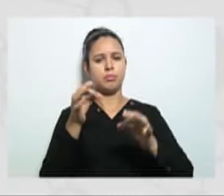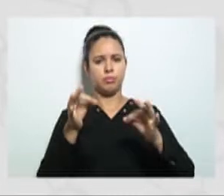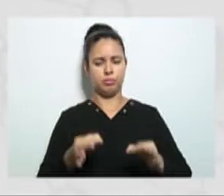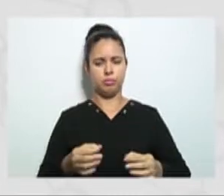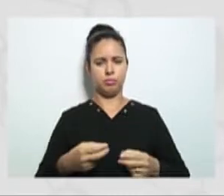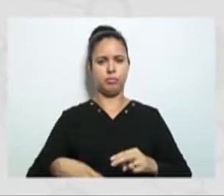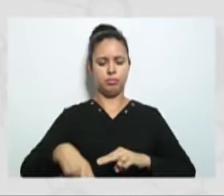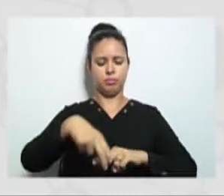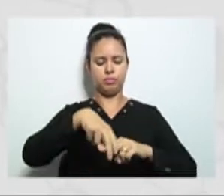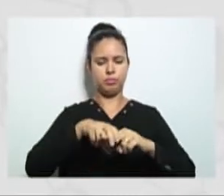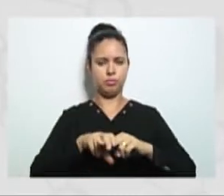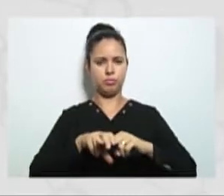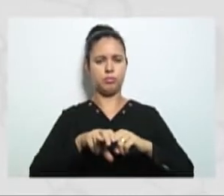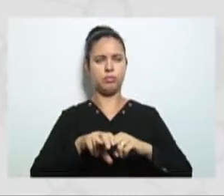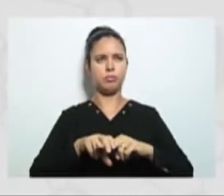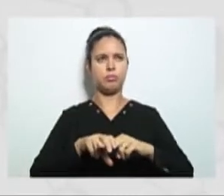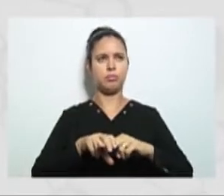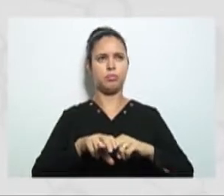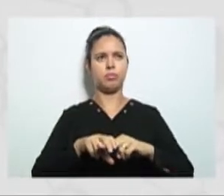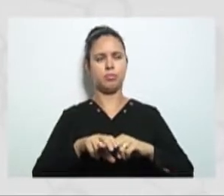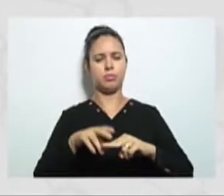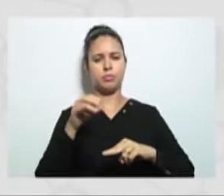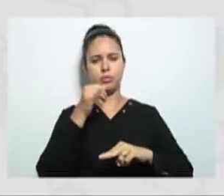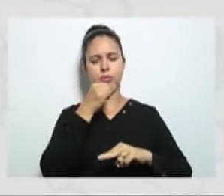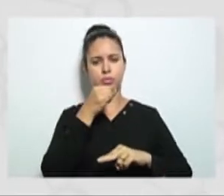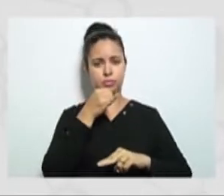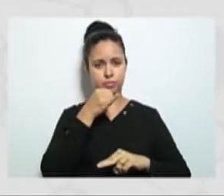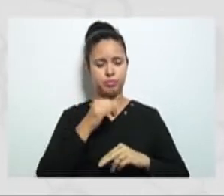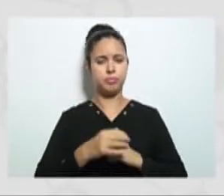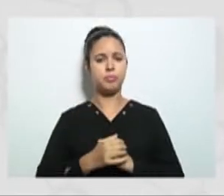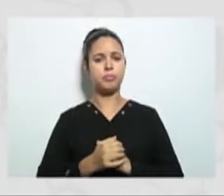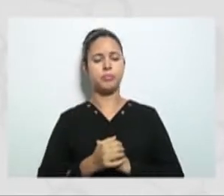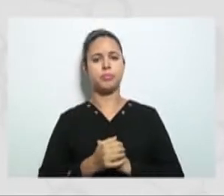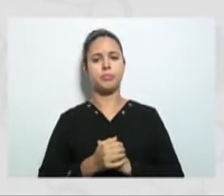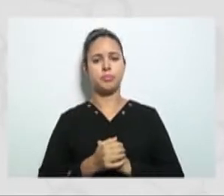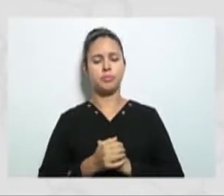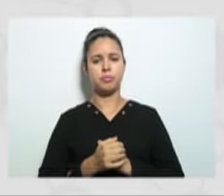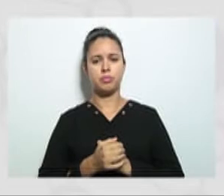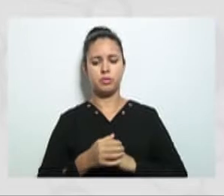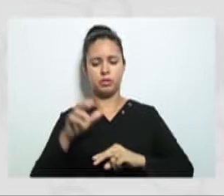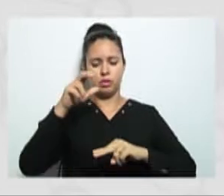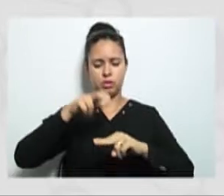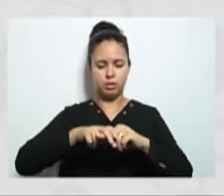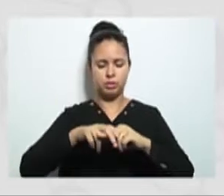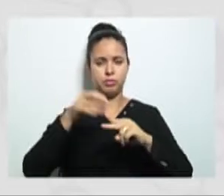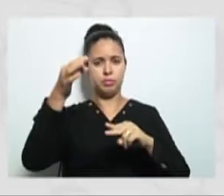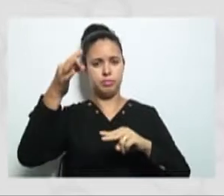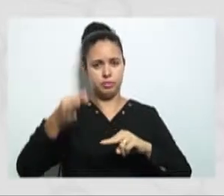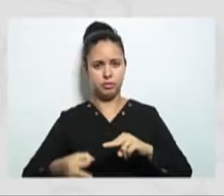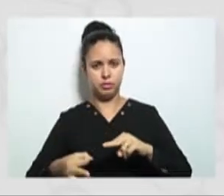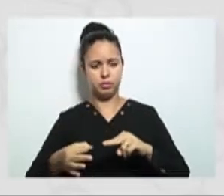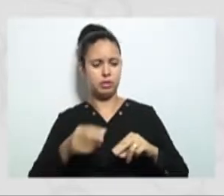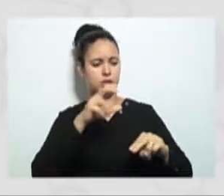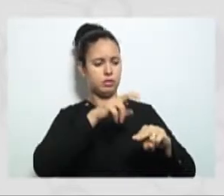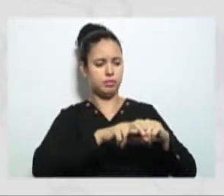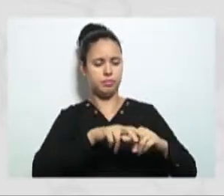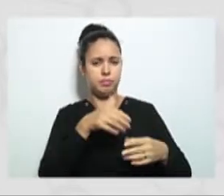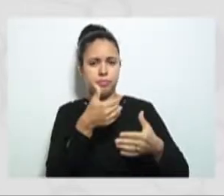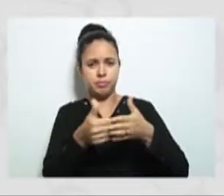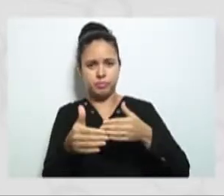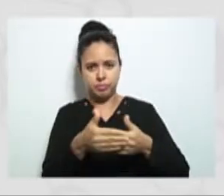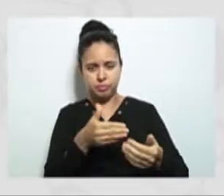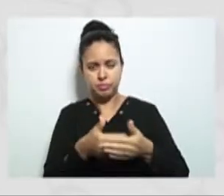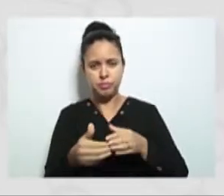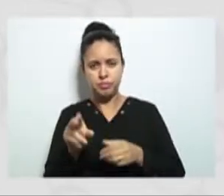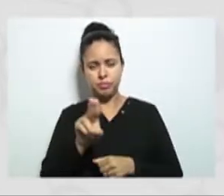esses equipamentos, beleza? Ó, uma delas a gente vai o quê? Fazer a escolha da cadeira certa, tá? Não é qualquer cadeira que eu vou estar